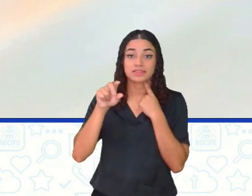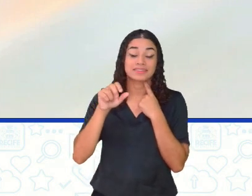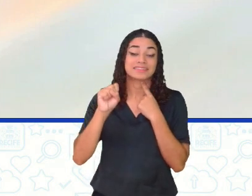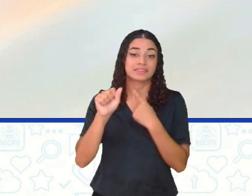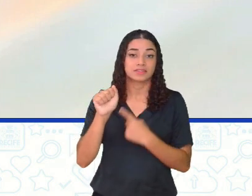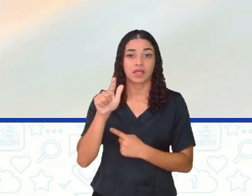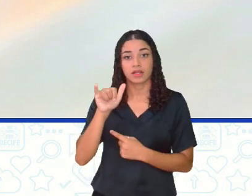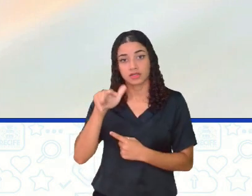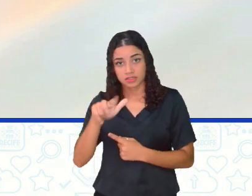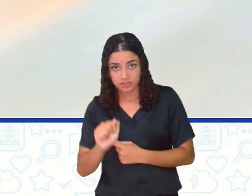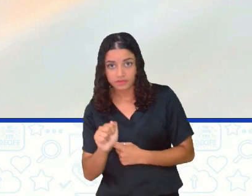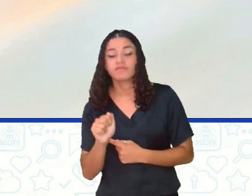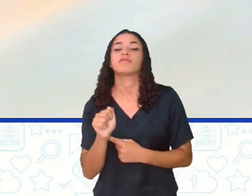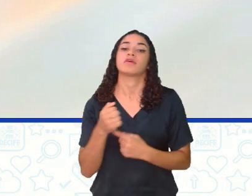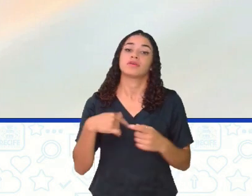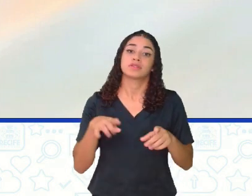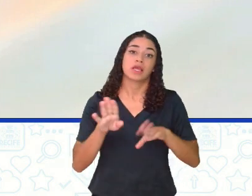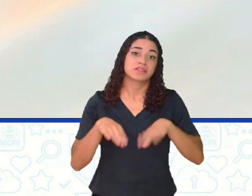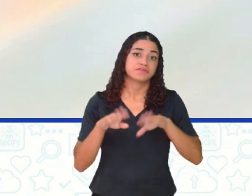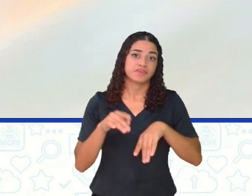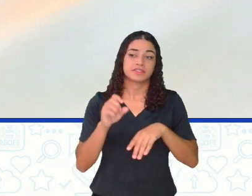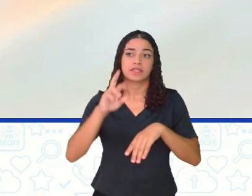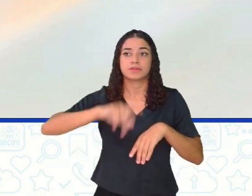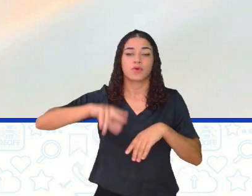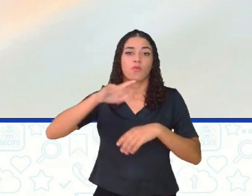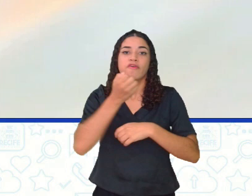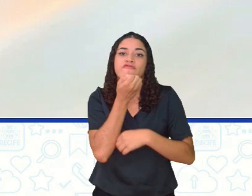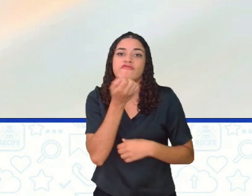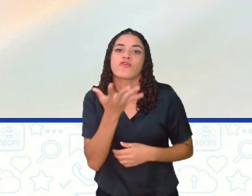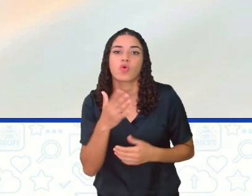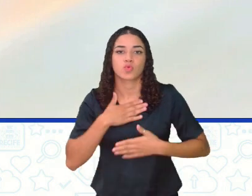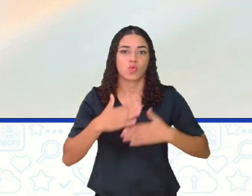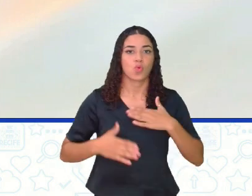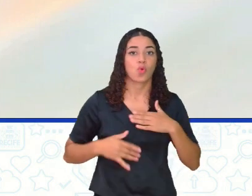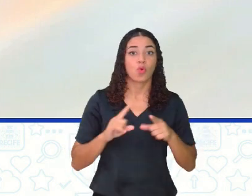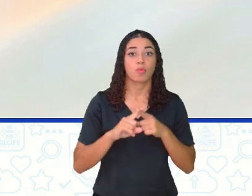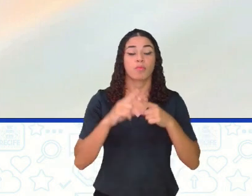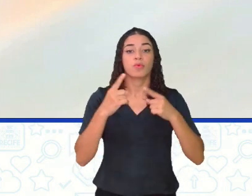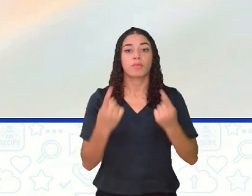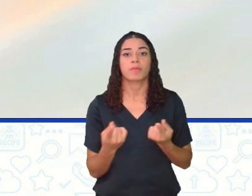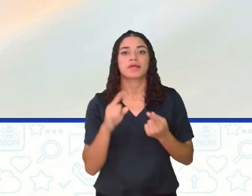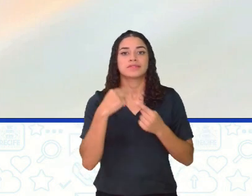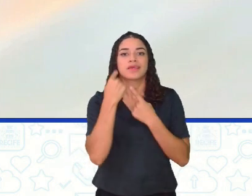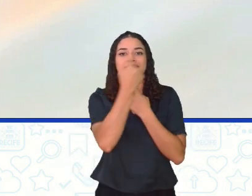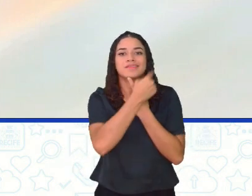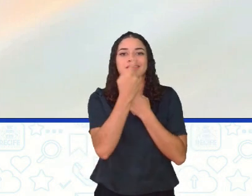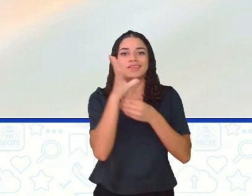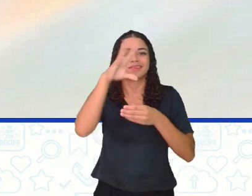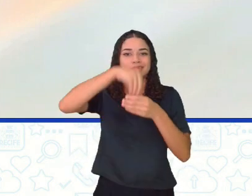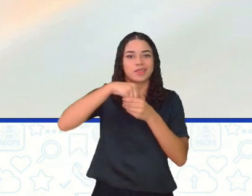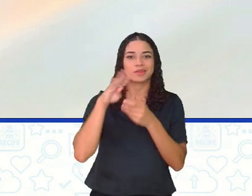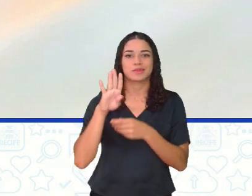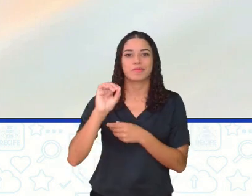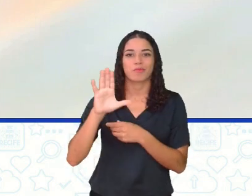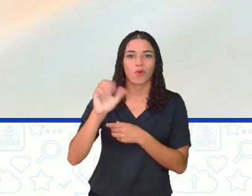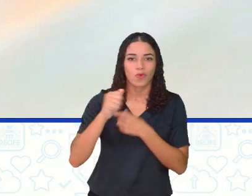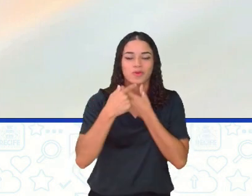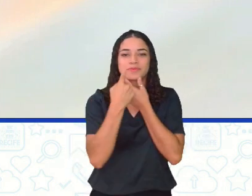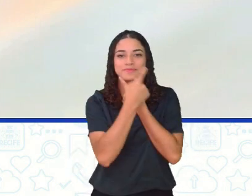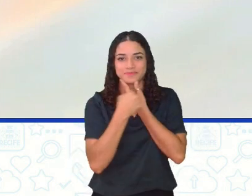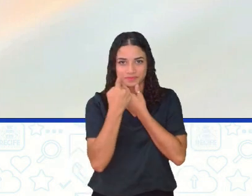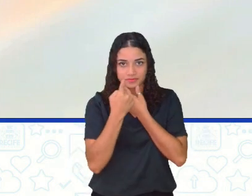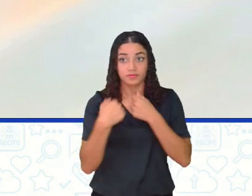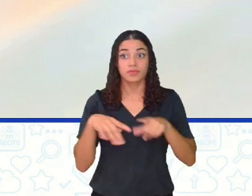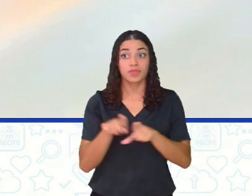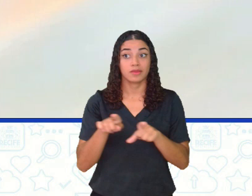mesmo que não está sendo lançado fora do nosso corpo, mas está sendo lançado em uma cavidade, no caso aí a boca. E as